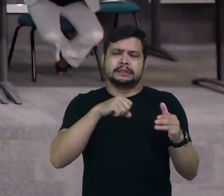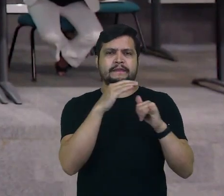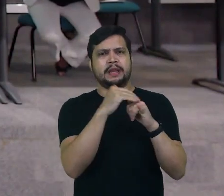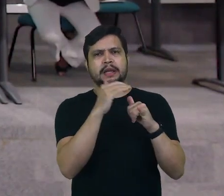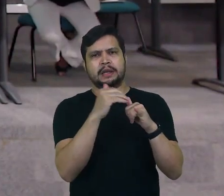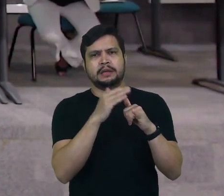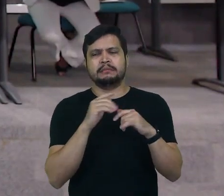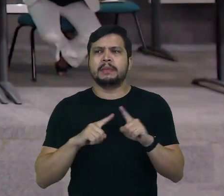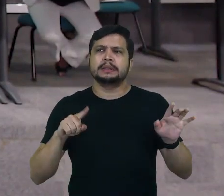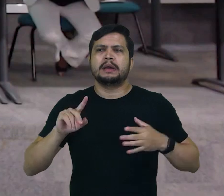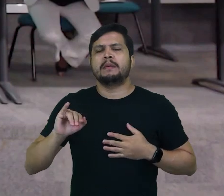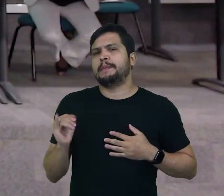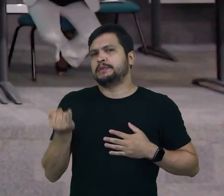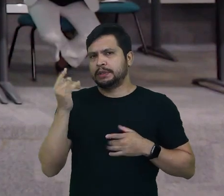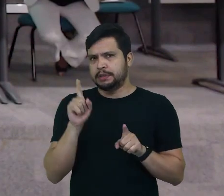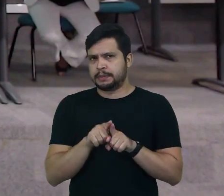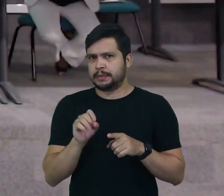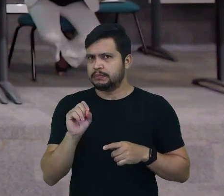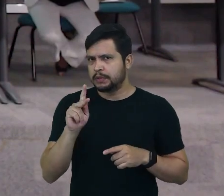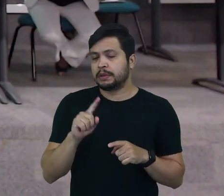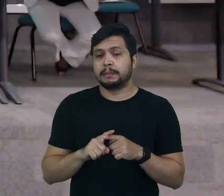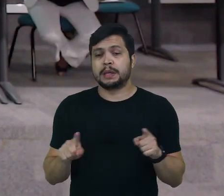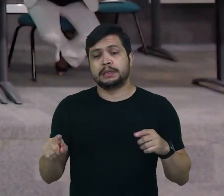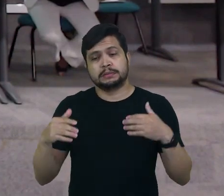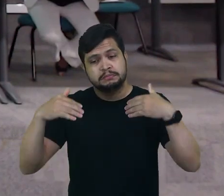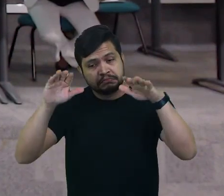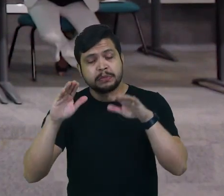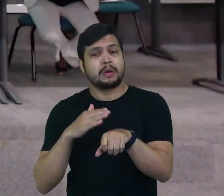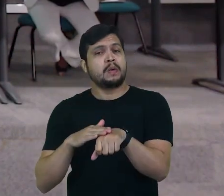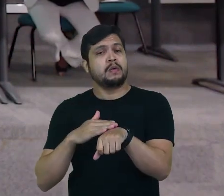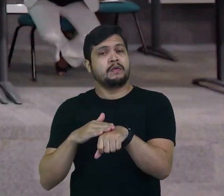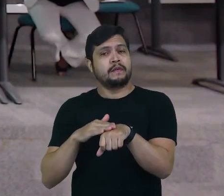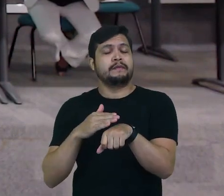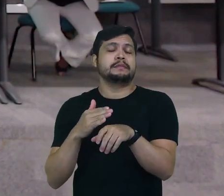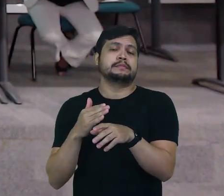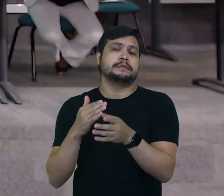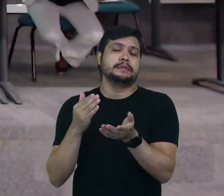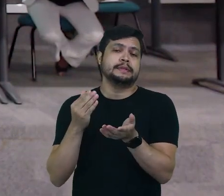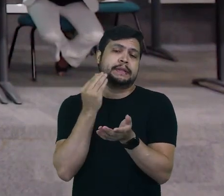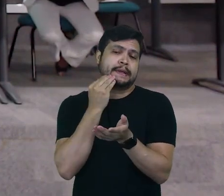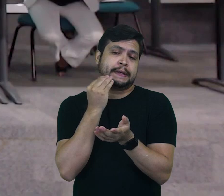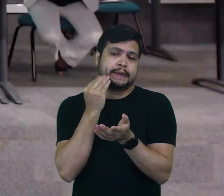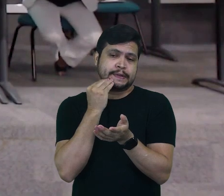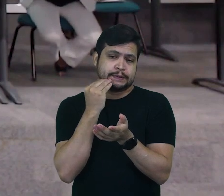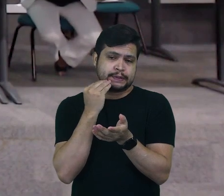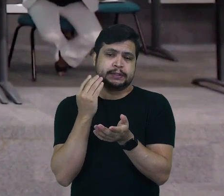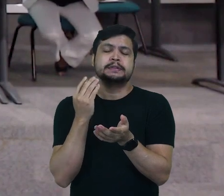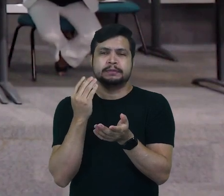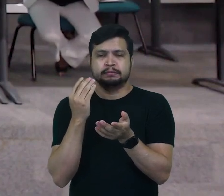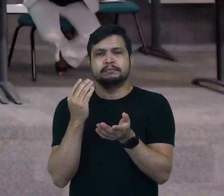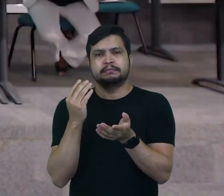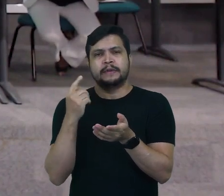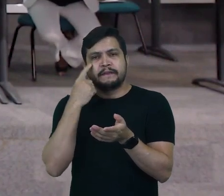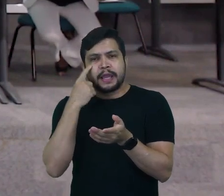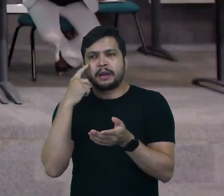pessoas também. Então, é uma oportunidade, pessoal, também. Agora vocês convencem a professora de vocês a ensinar, porque eu